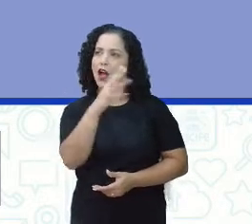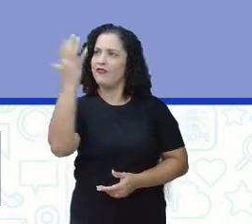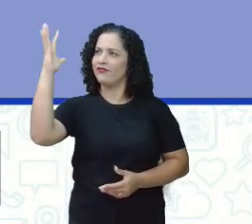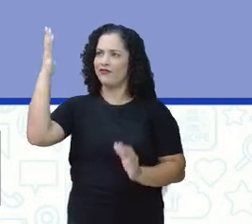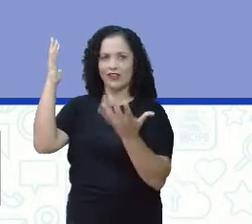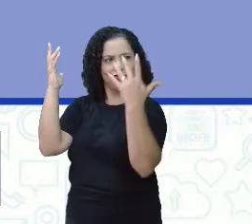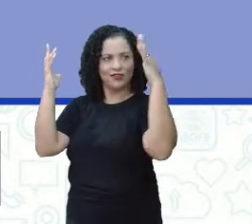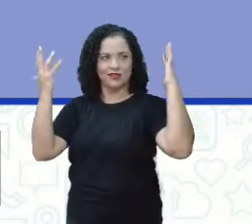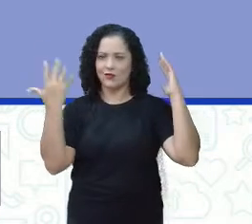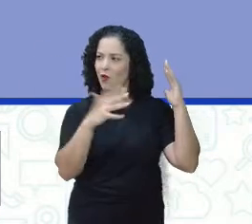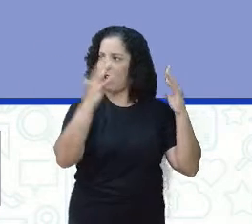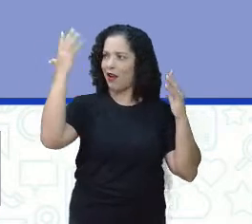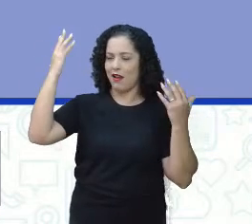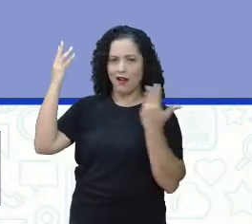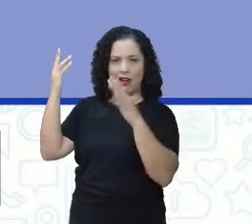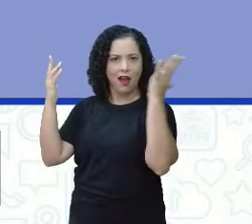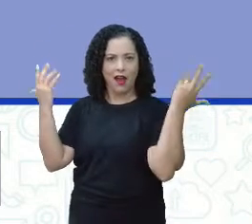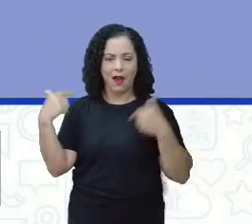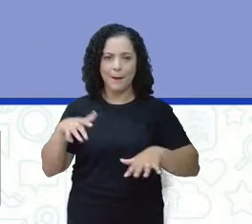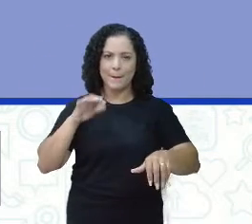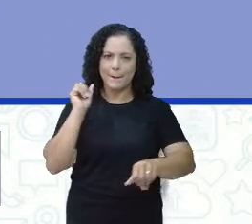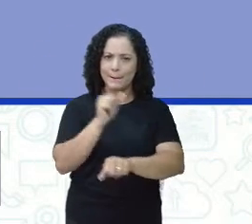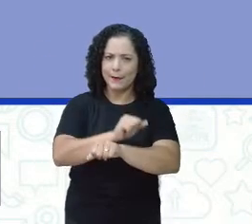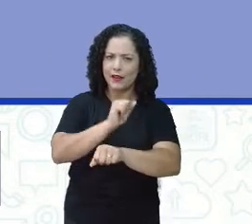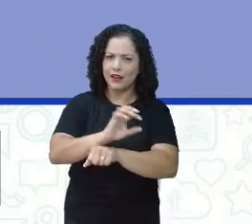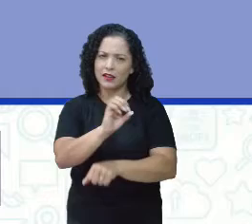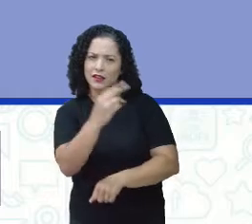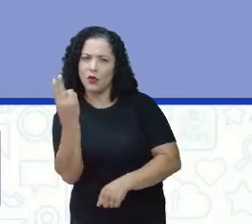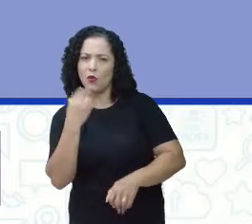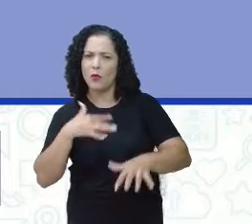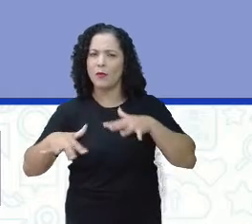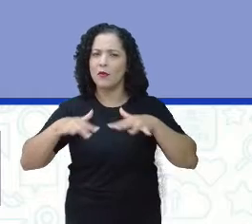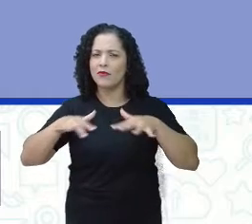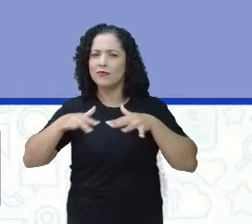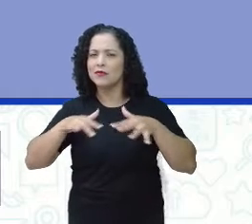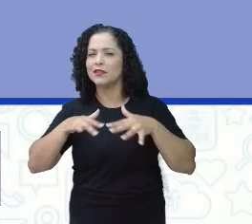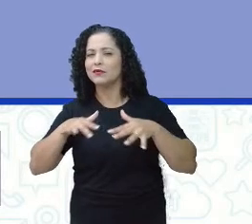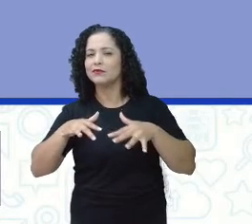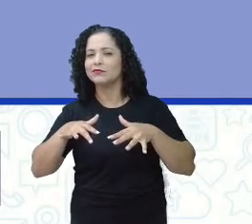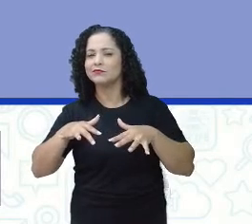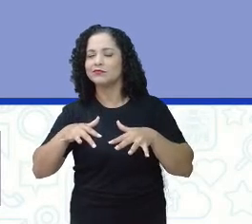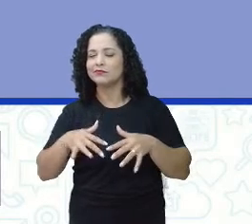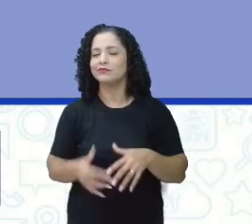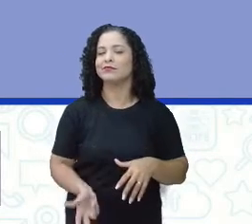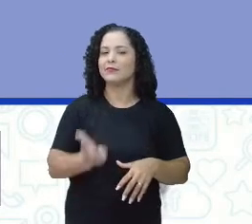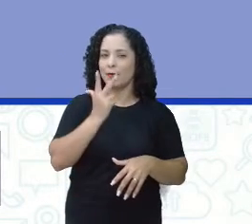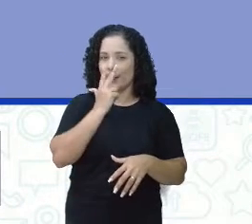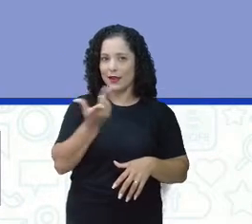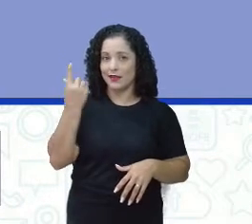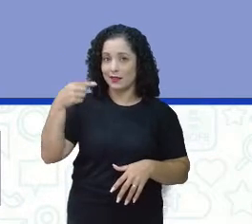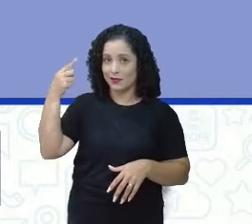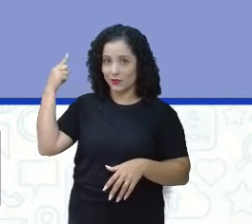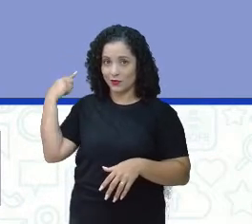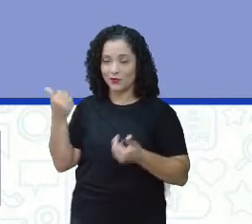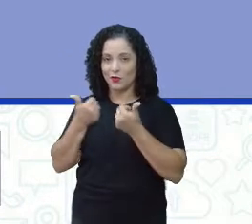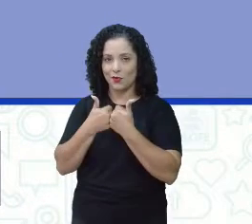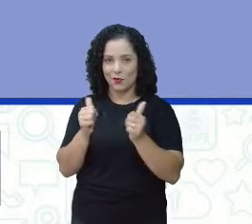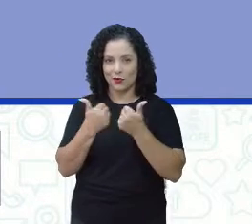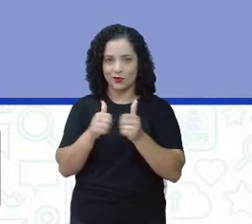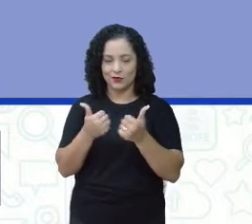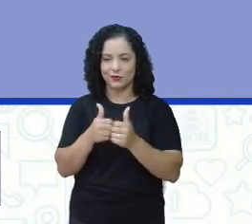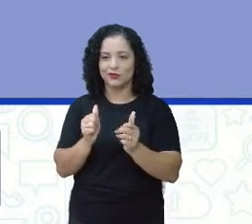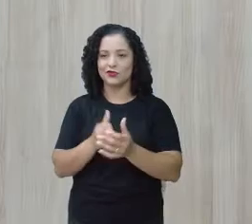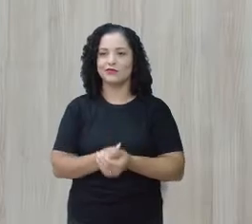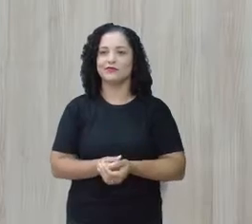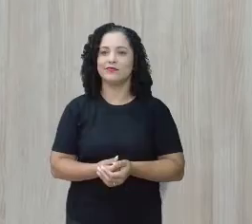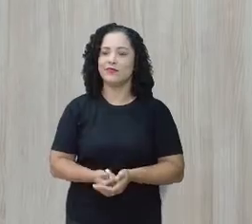ao cachorro está em repouso ou em movimento? Bem parecido com aquele exemplo que eu dei em relação ao ônibus, né? Então,